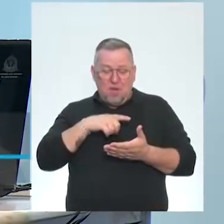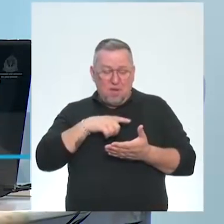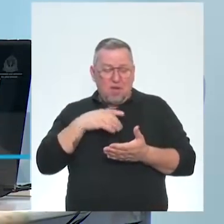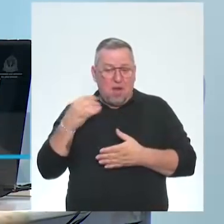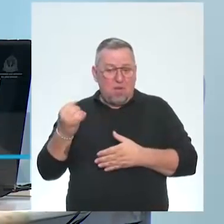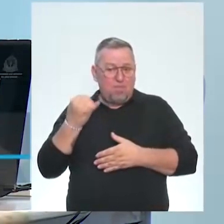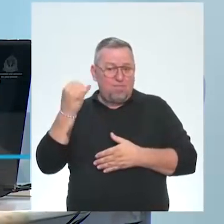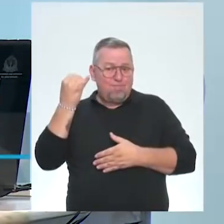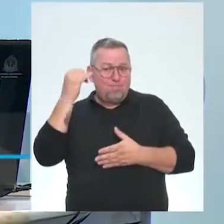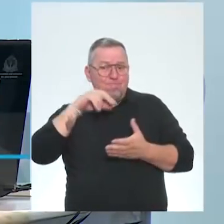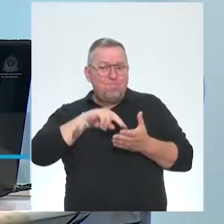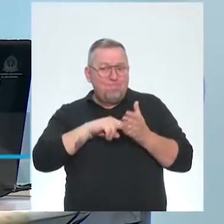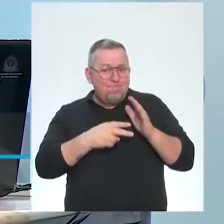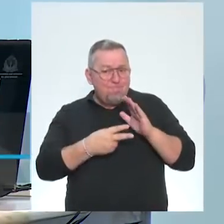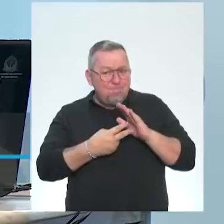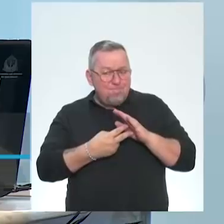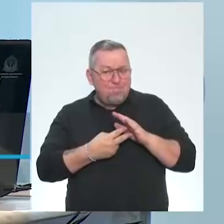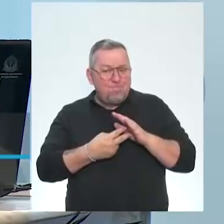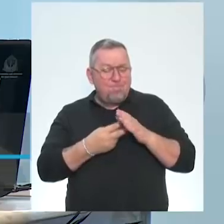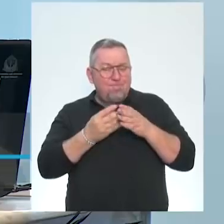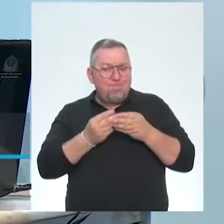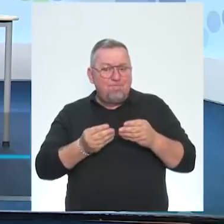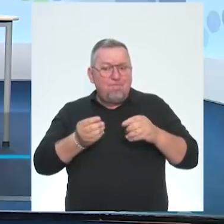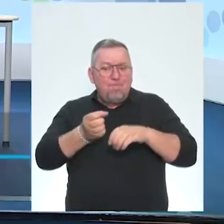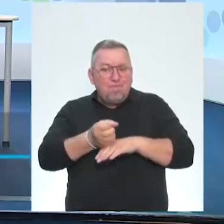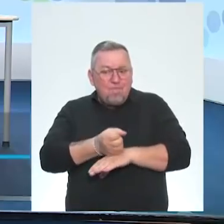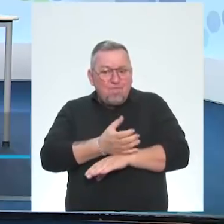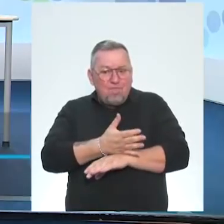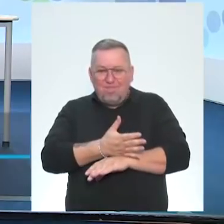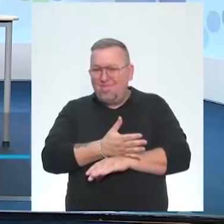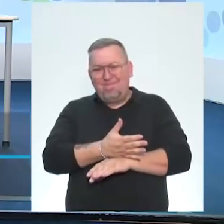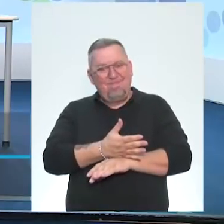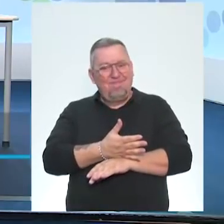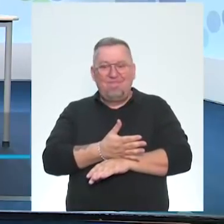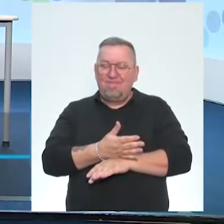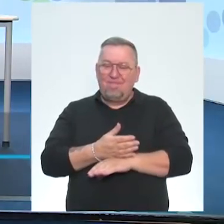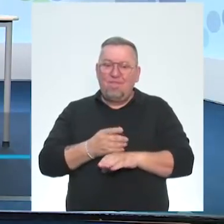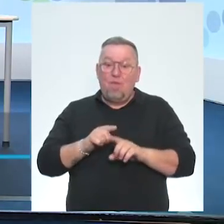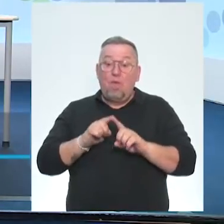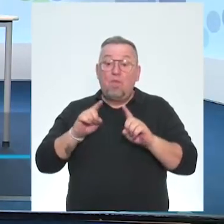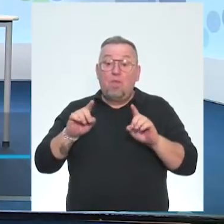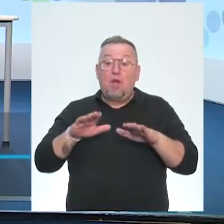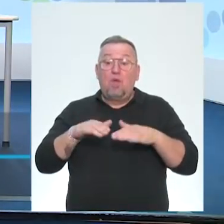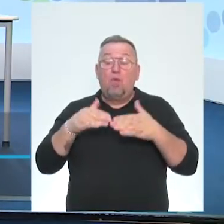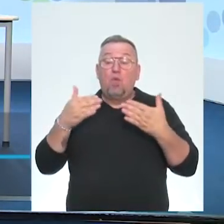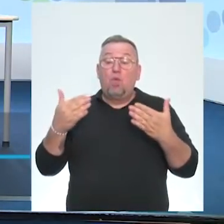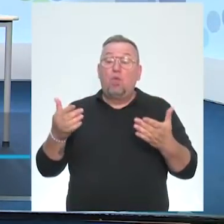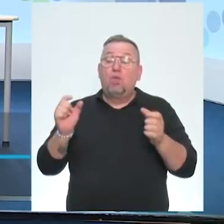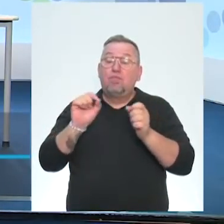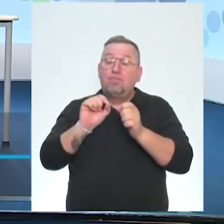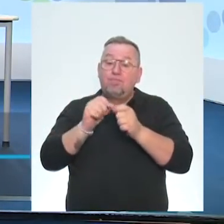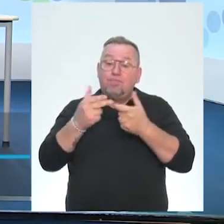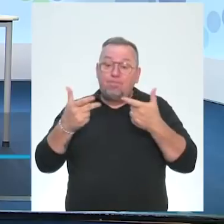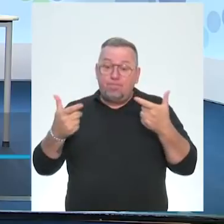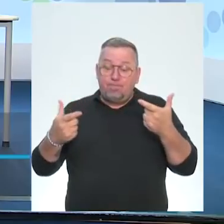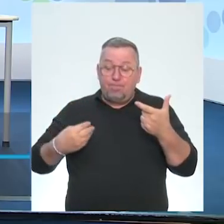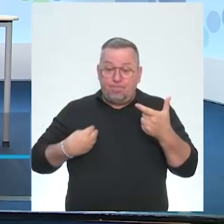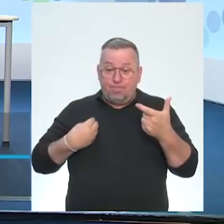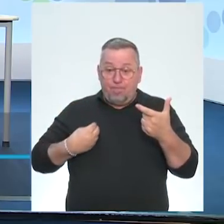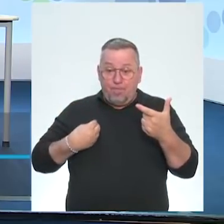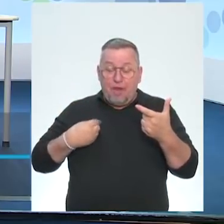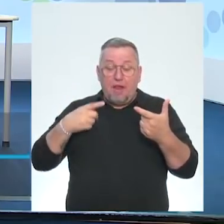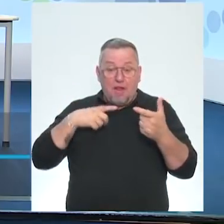esse apego emocional? Talvez não. Talvez não. Mas quando o objeto faz parte da nossa história e vem acompanhado de